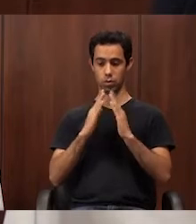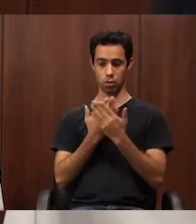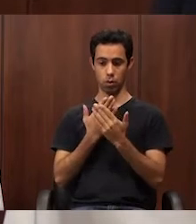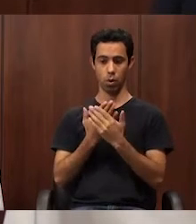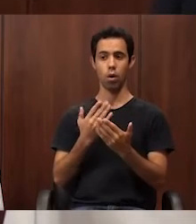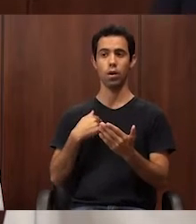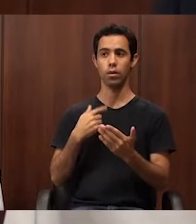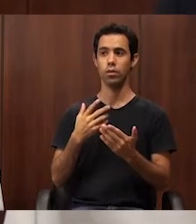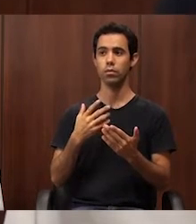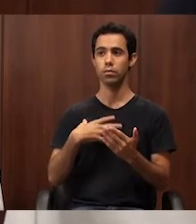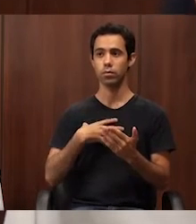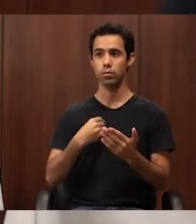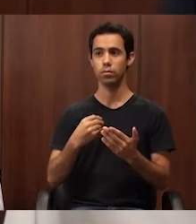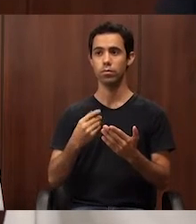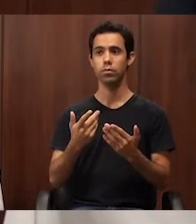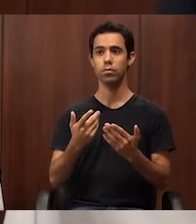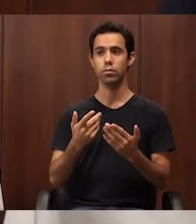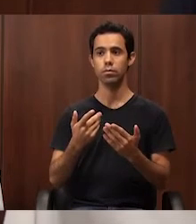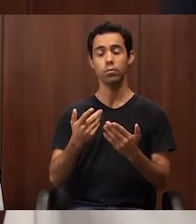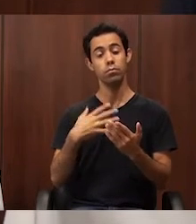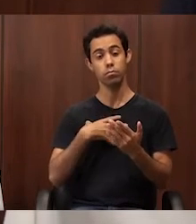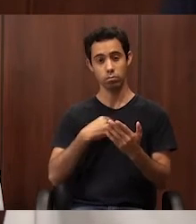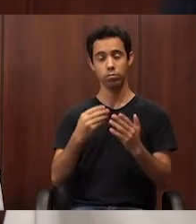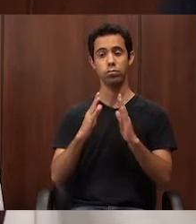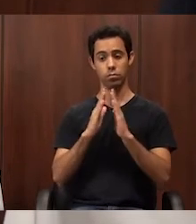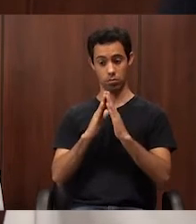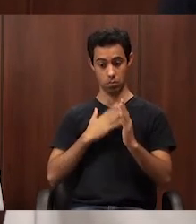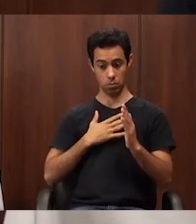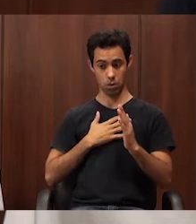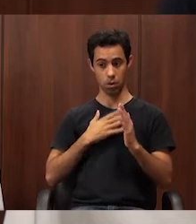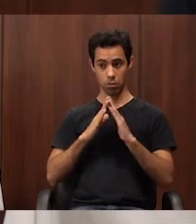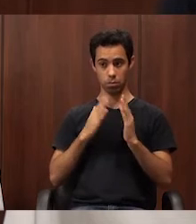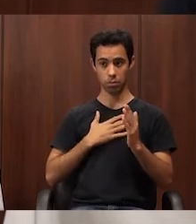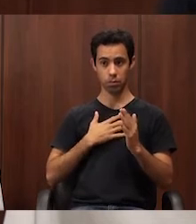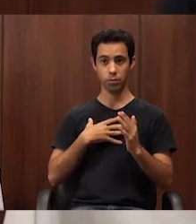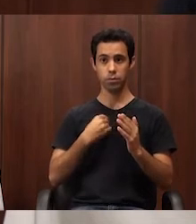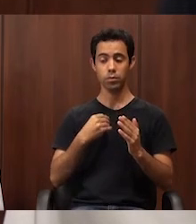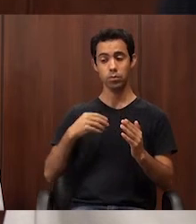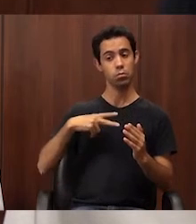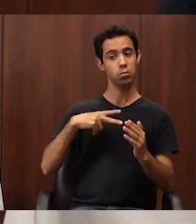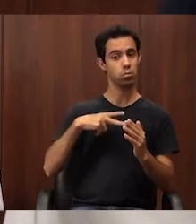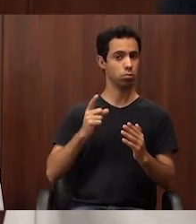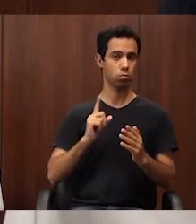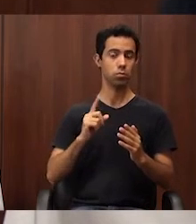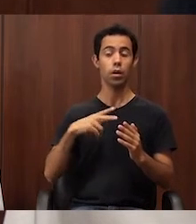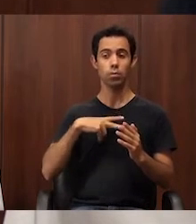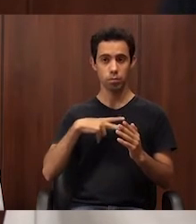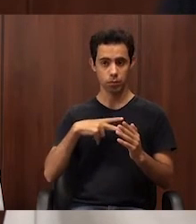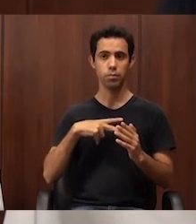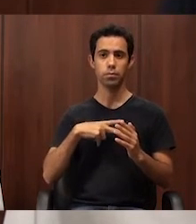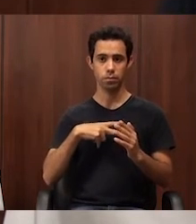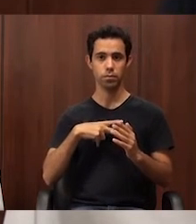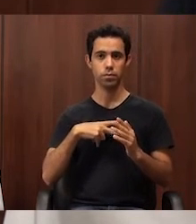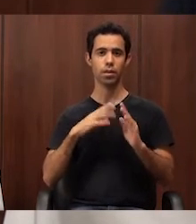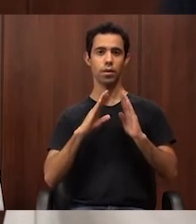que fez opção de colocar os filhos na escola pública. Ela, na verdade, ela é casada com meu primo. E ela é suíça,